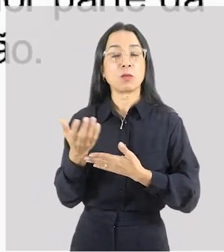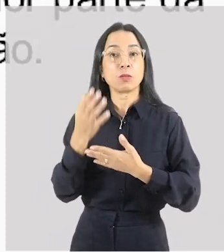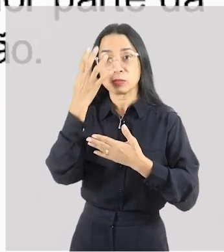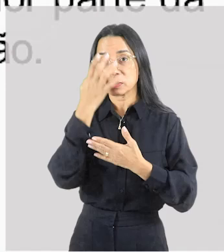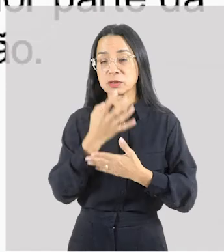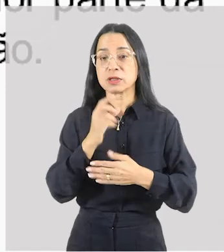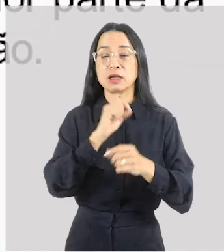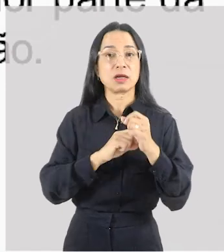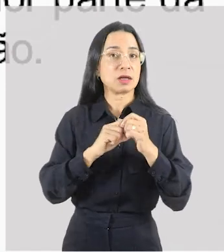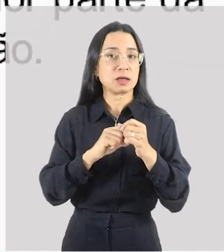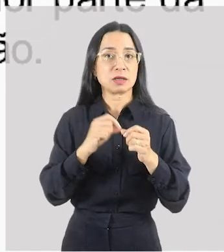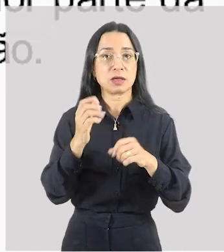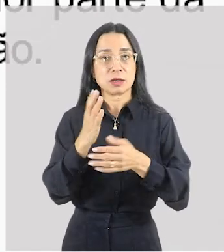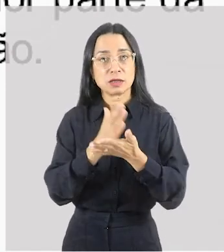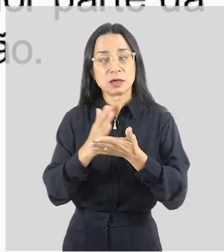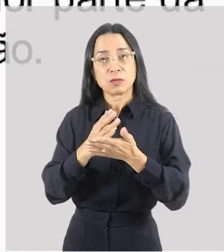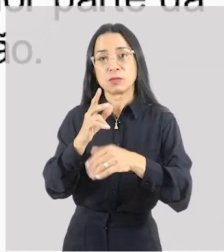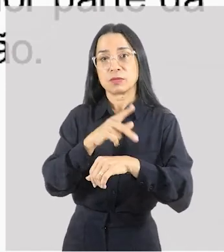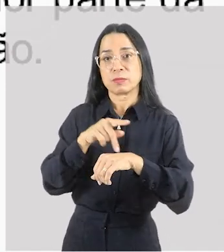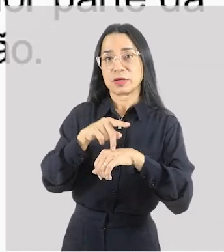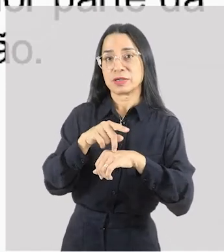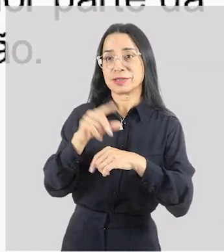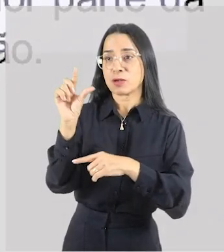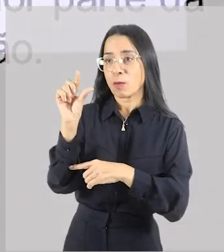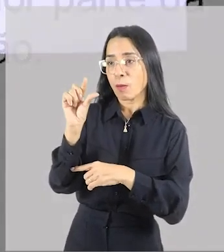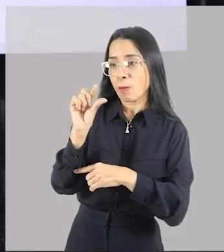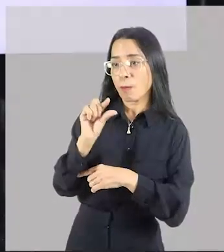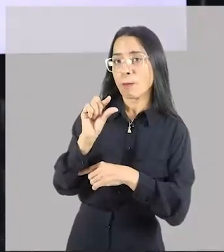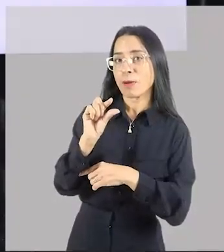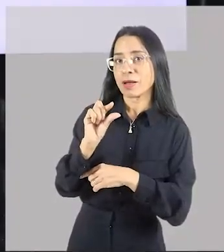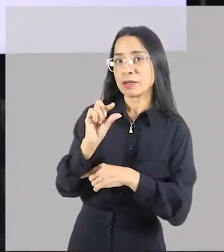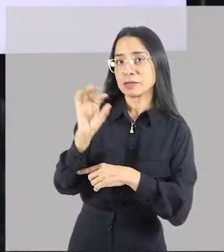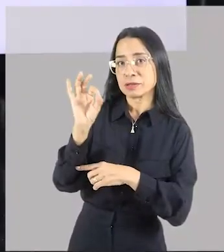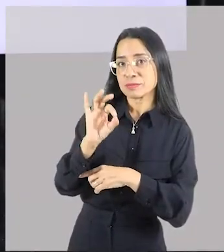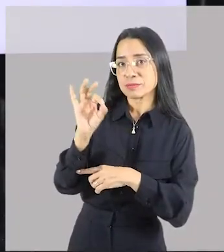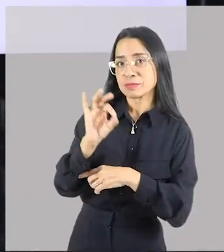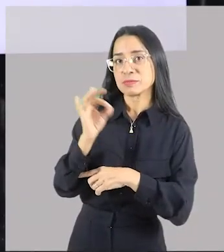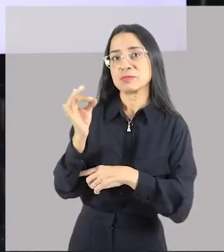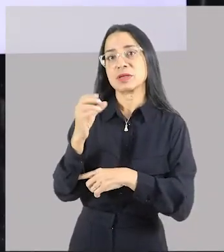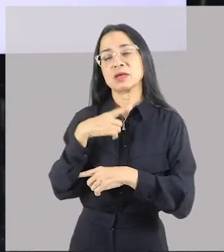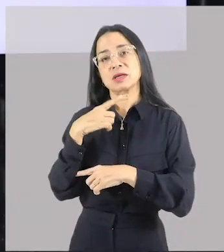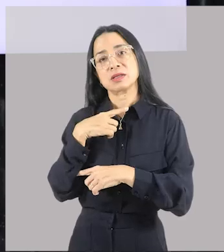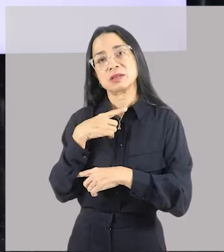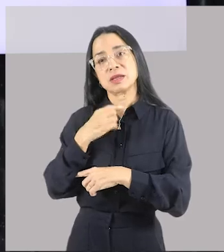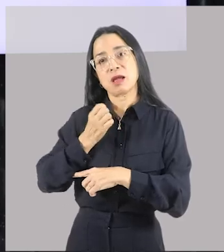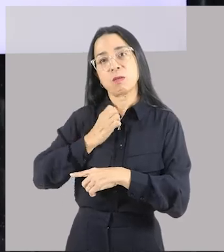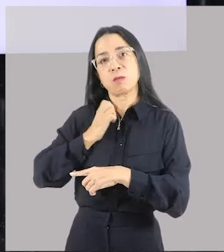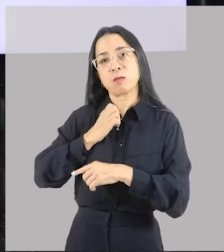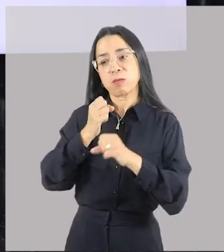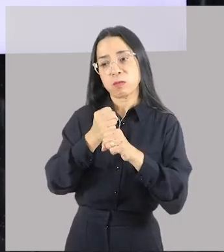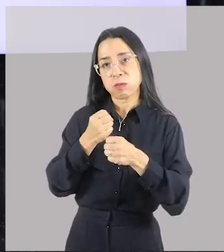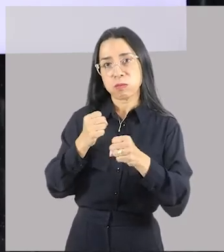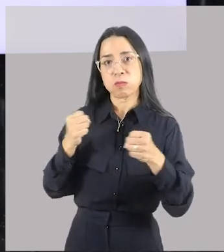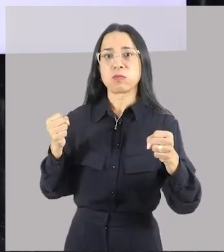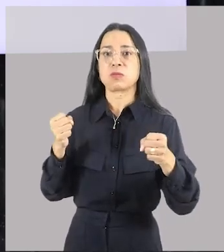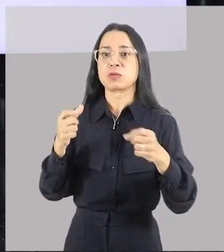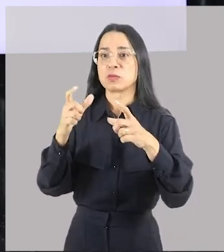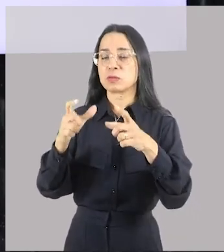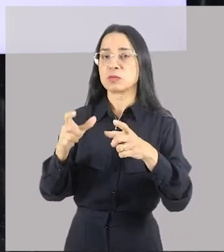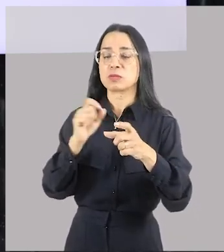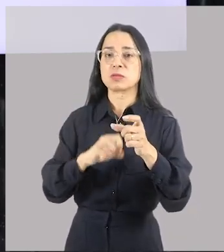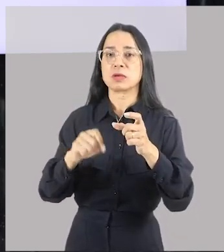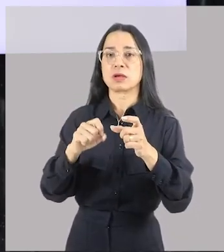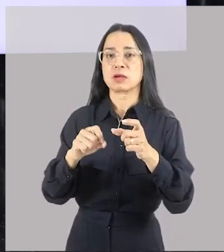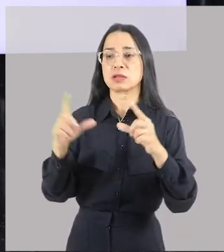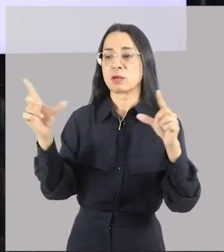uma pequeniníssima parcela da população concentra grande parte da riqueza que existe naquele lugar, enquanto a menor